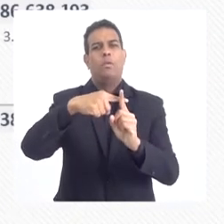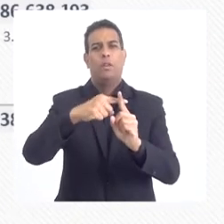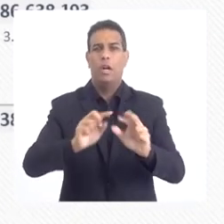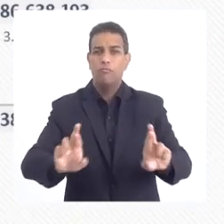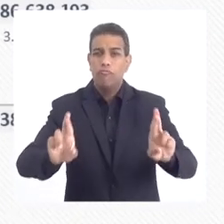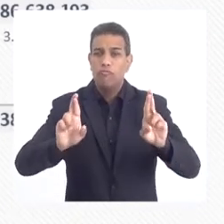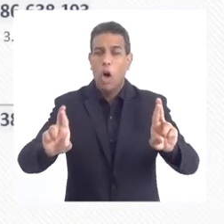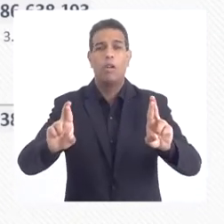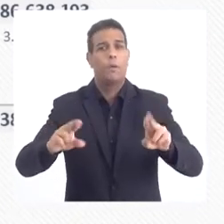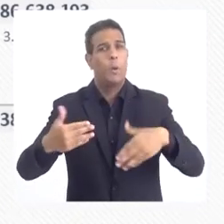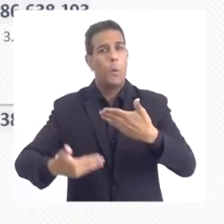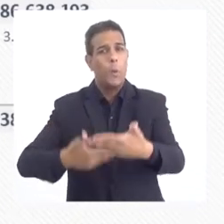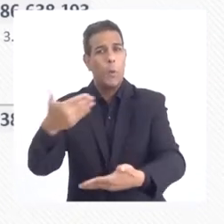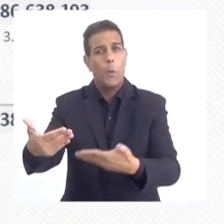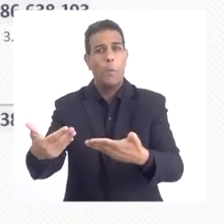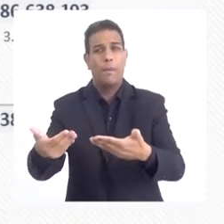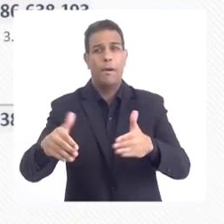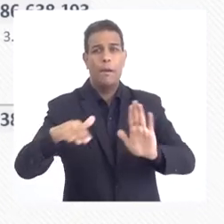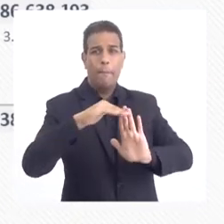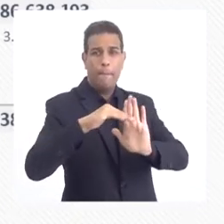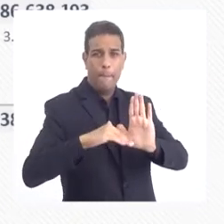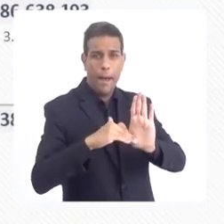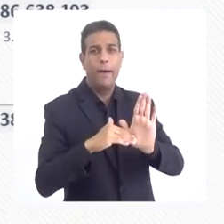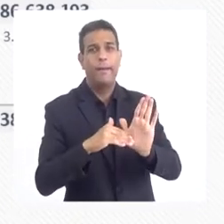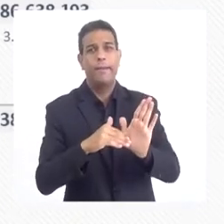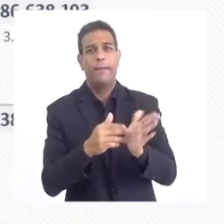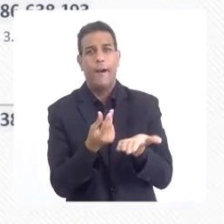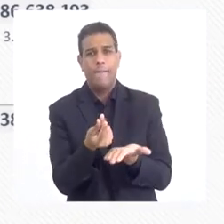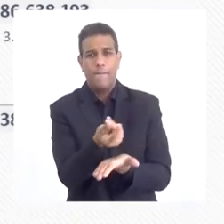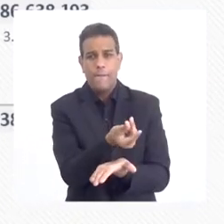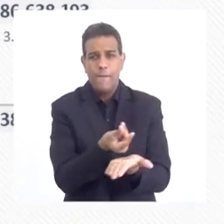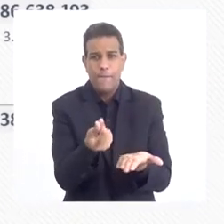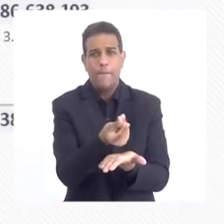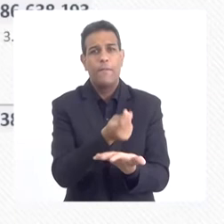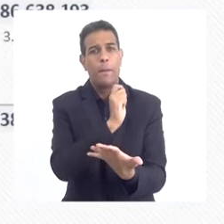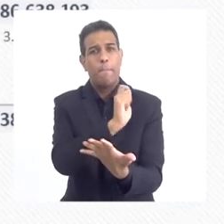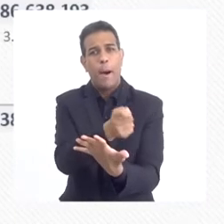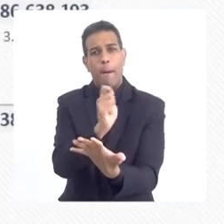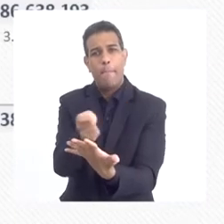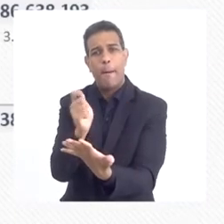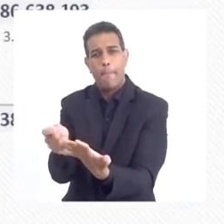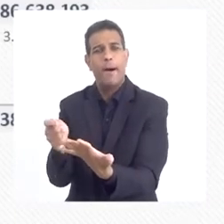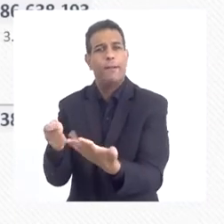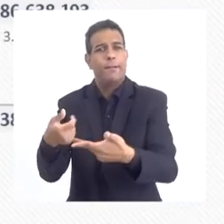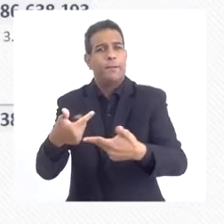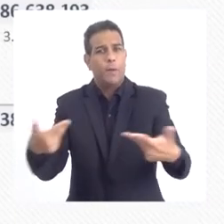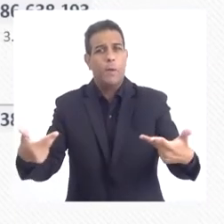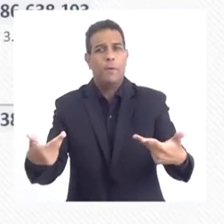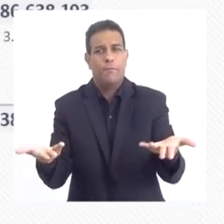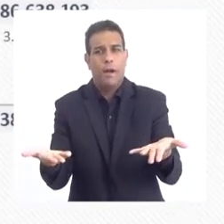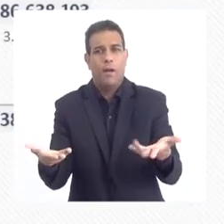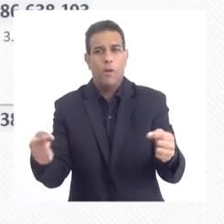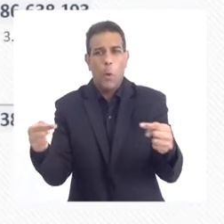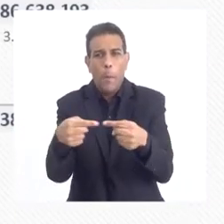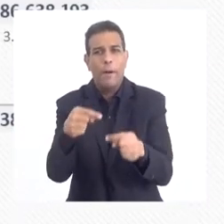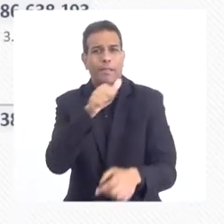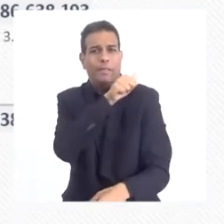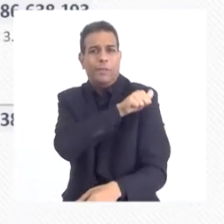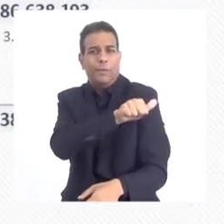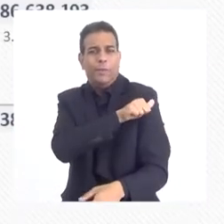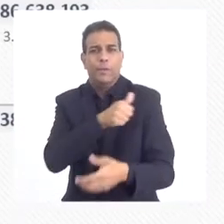espera, e o plano financeiro, que são os pagamentos em função do Estado ao longo do tempo não